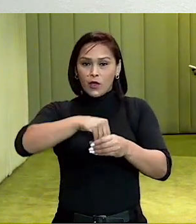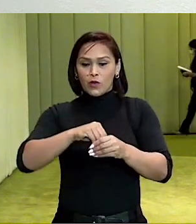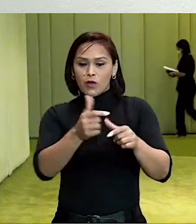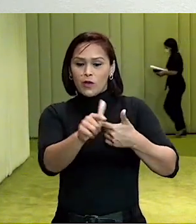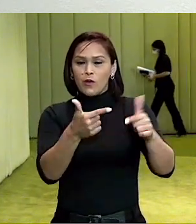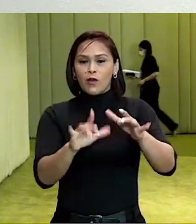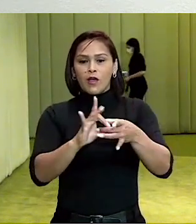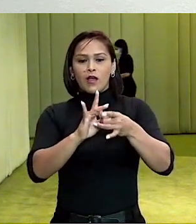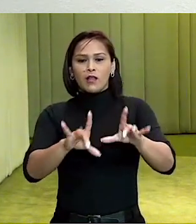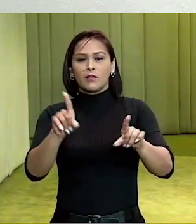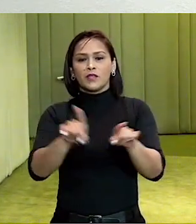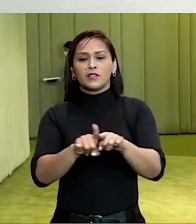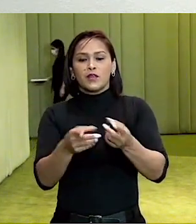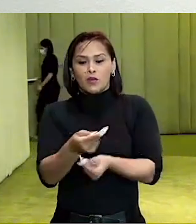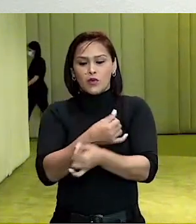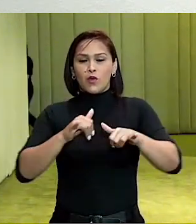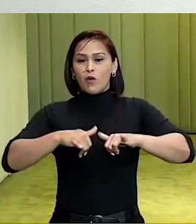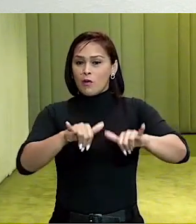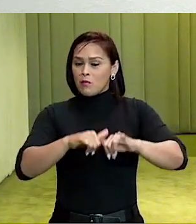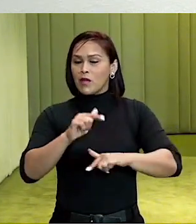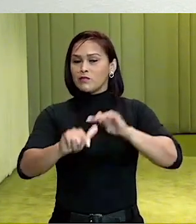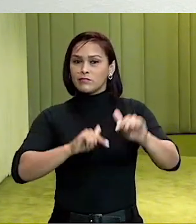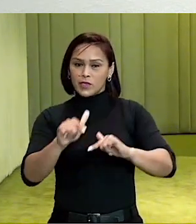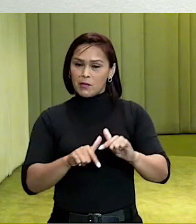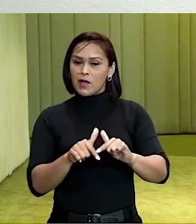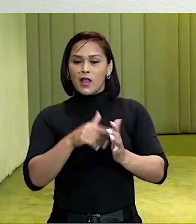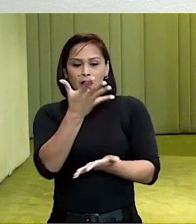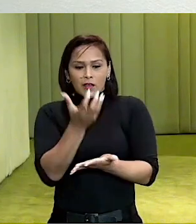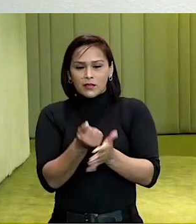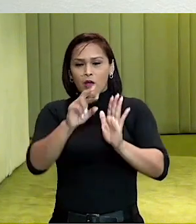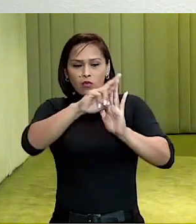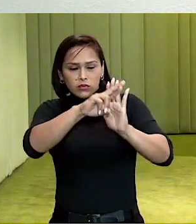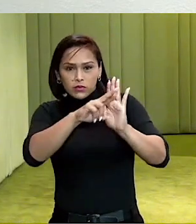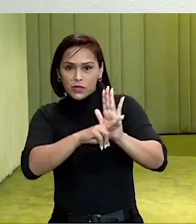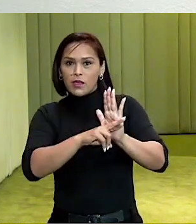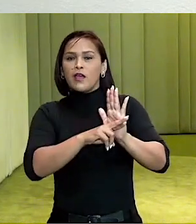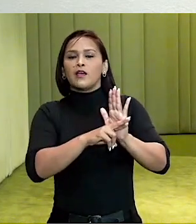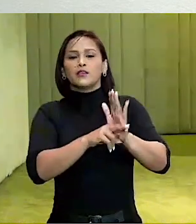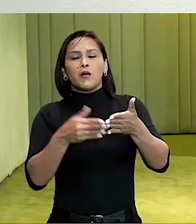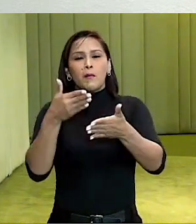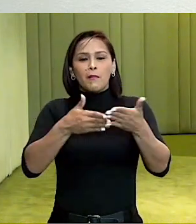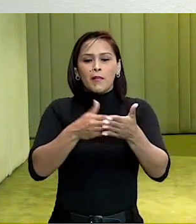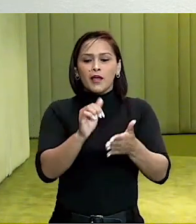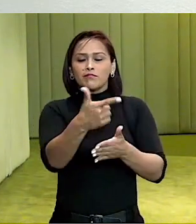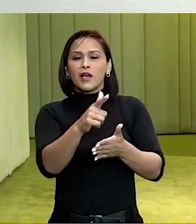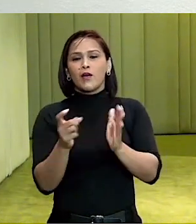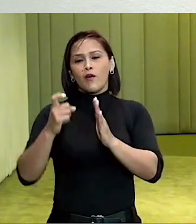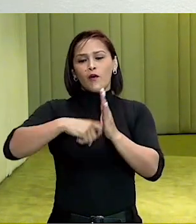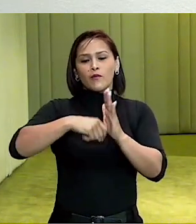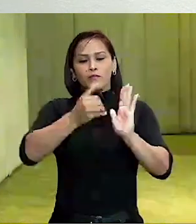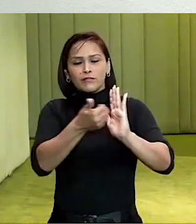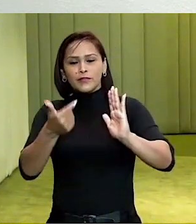a liberalização de comércio de serviços, a adoção de regras sobre barreiras não tarifárias,